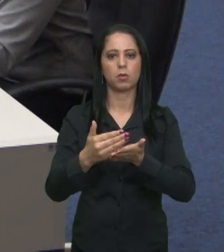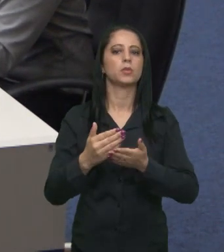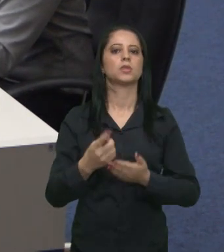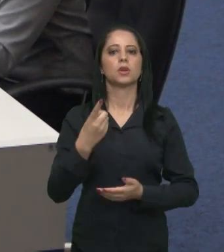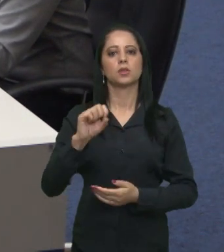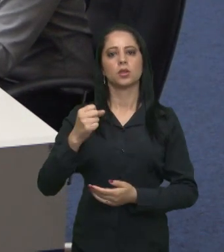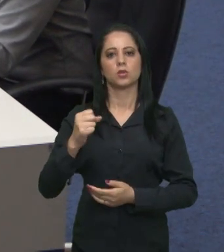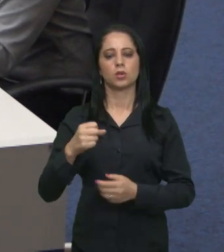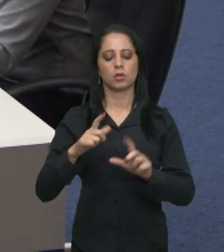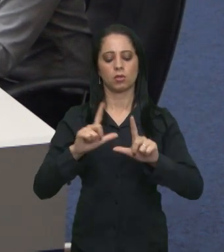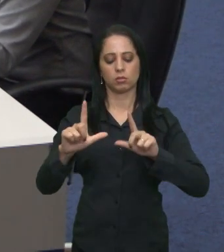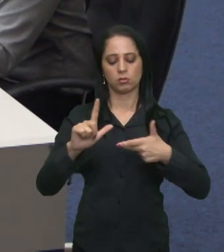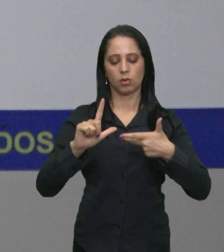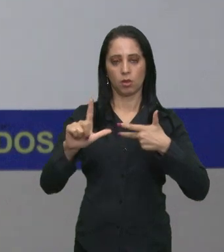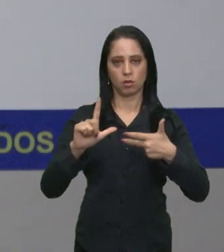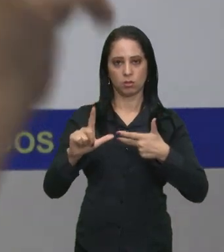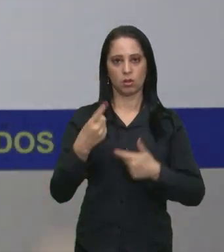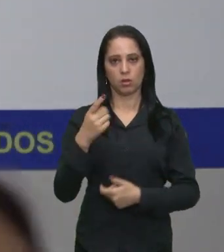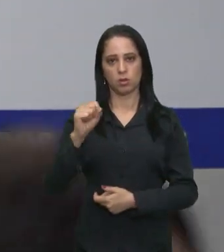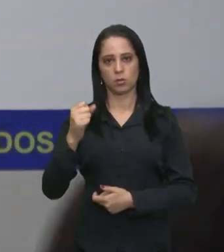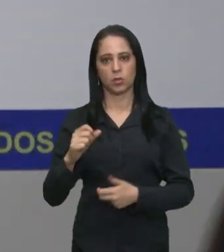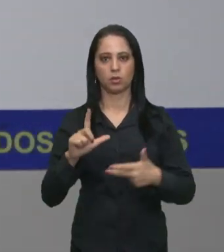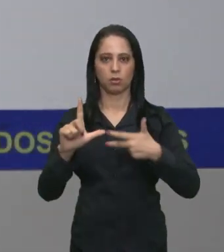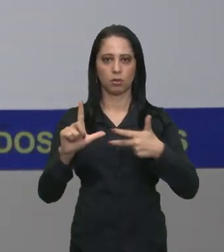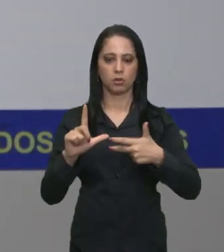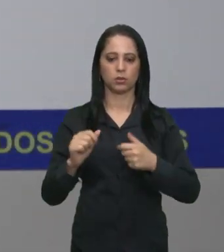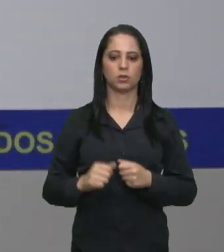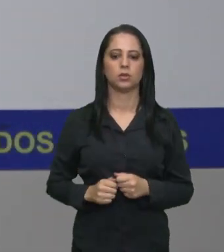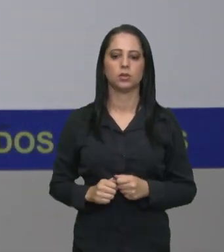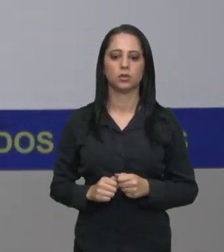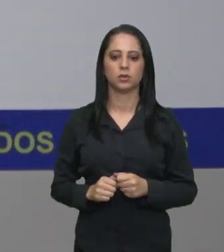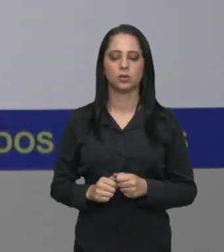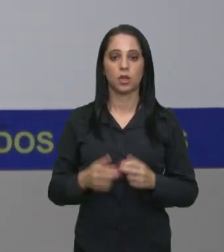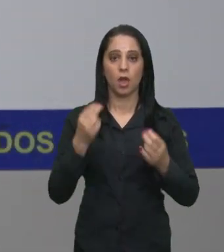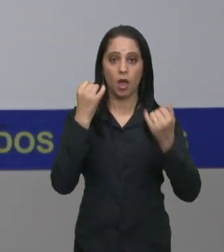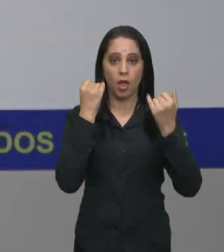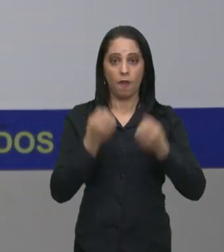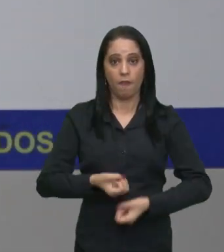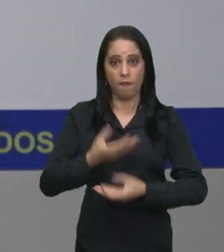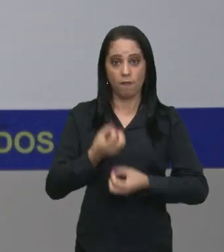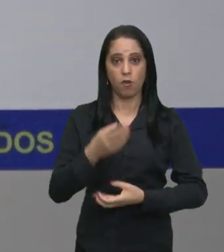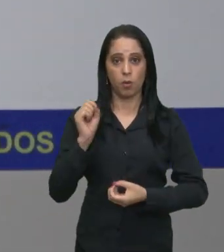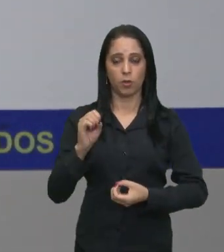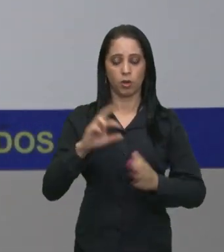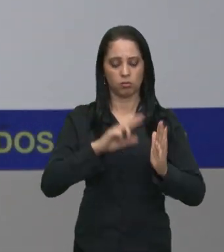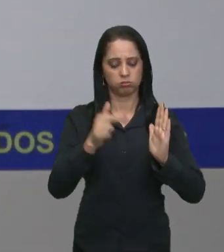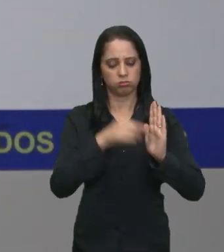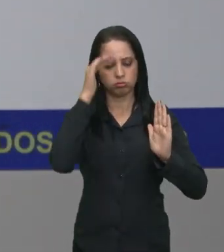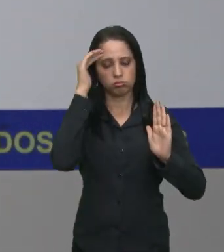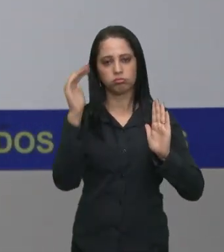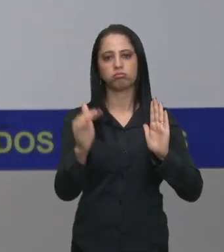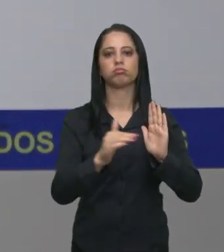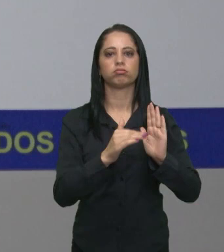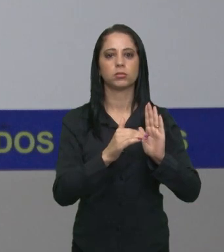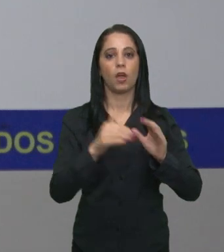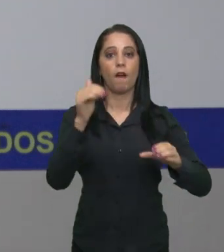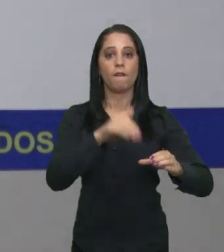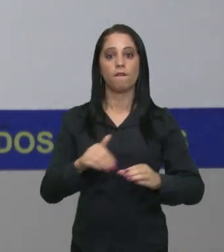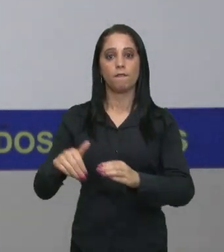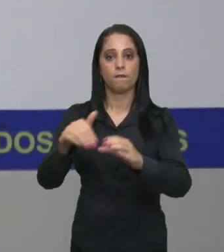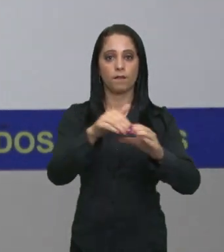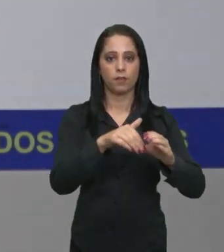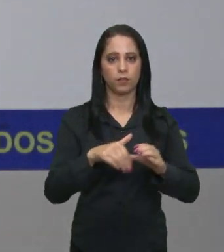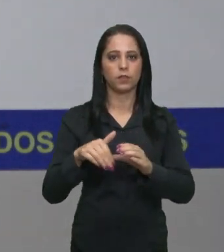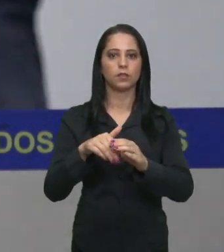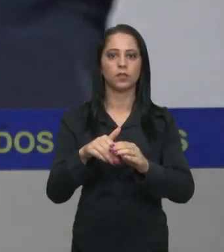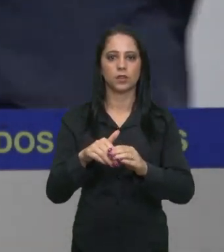sessão legislativa da 18ª legislatura. Informo a todos os presentes que nos termos regimentais a votação dos